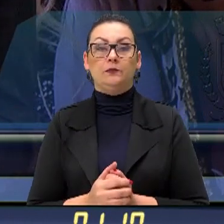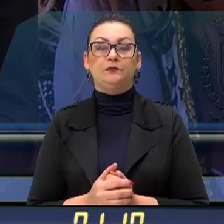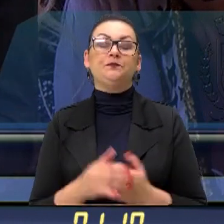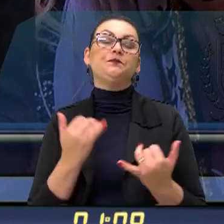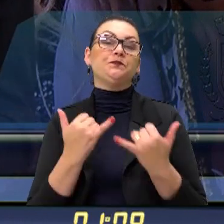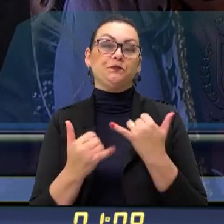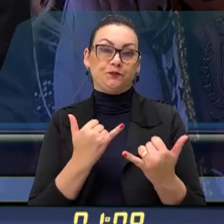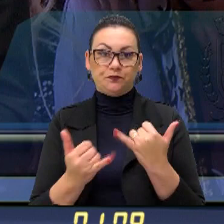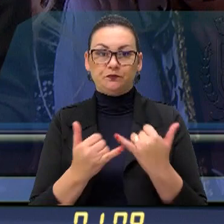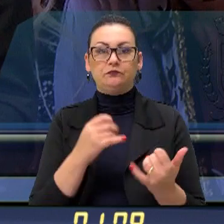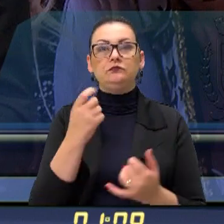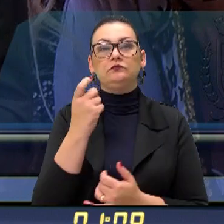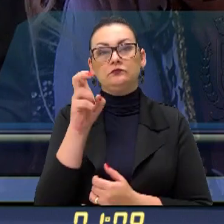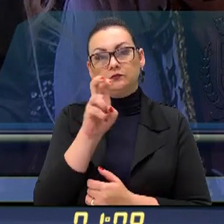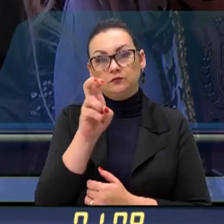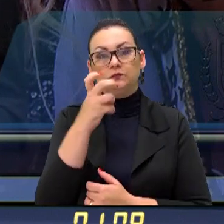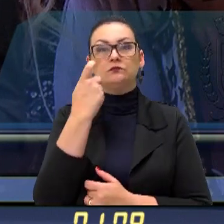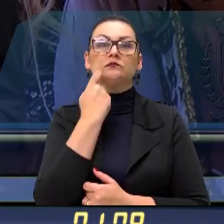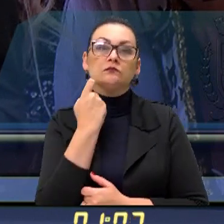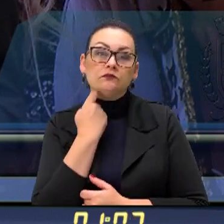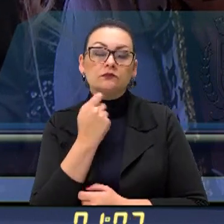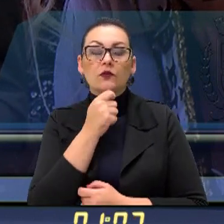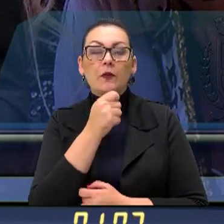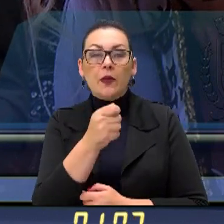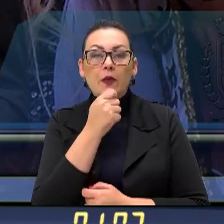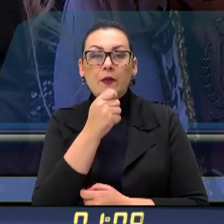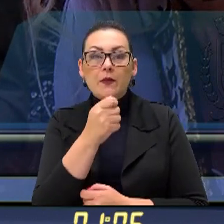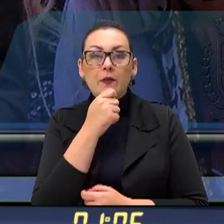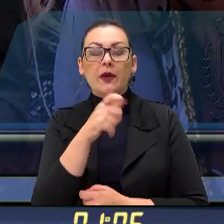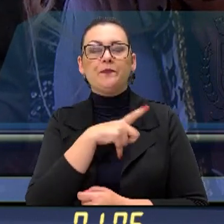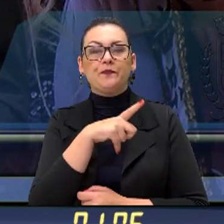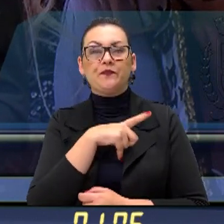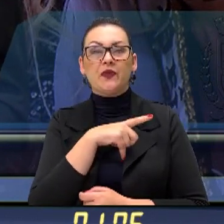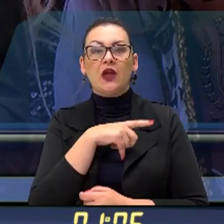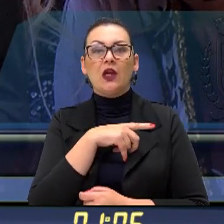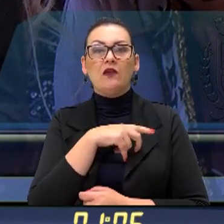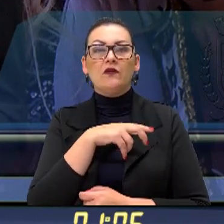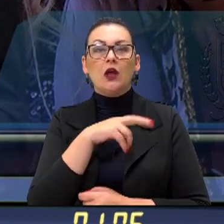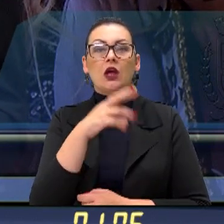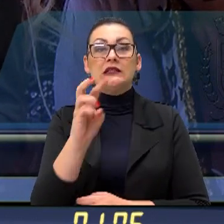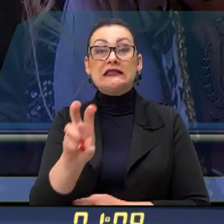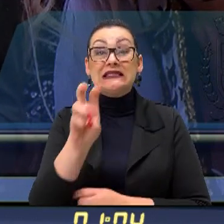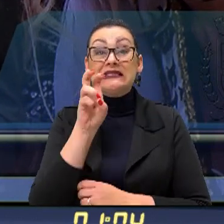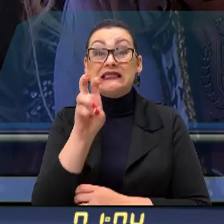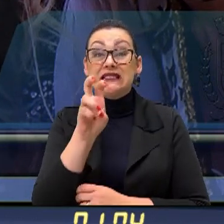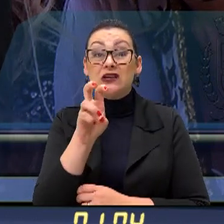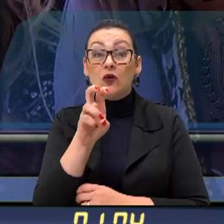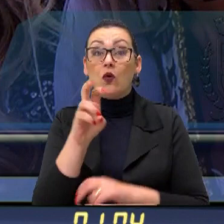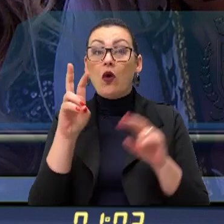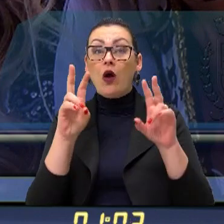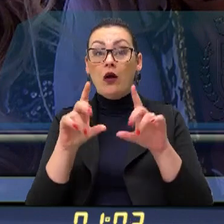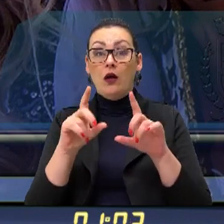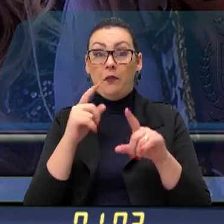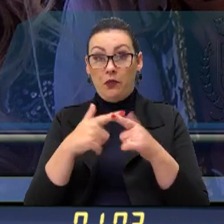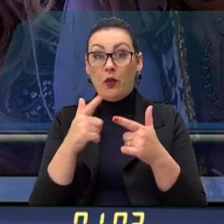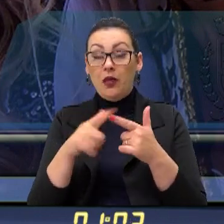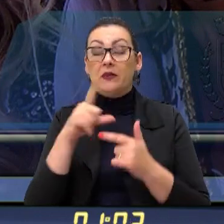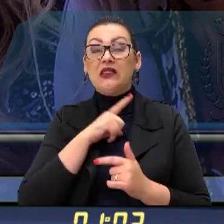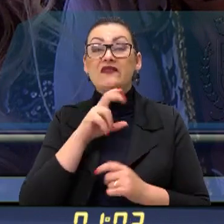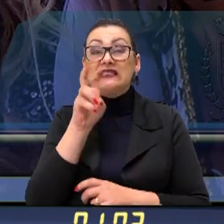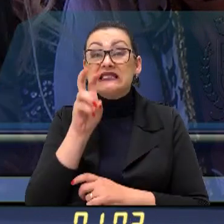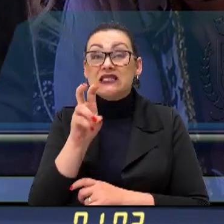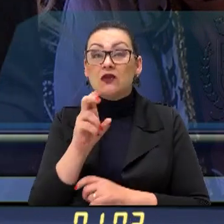Por exemplo, entre quinta e sexta-feira, na reportagem, foram denunciados 5 casos de violência contra a mulher em Santa Cruz do